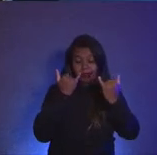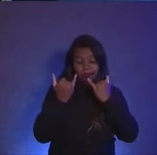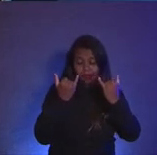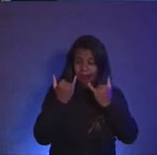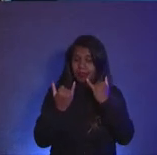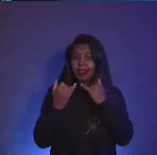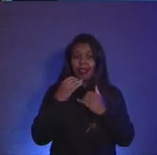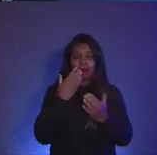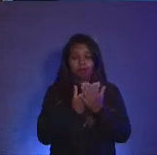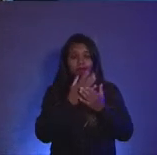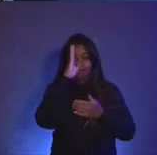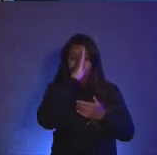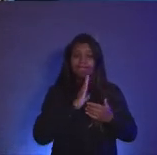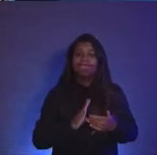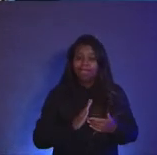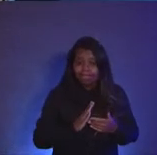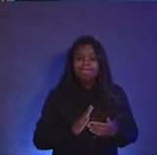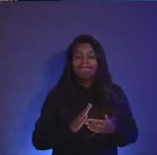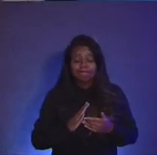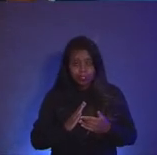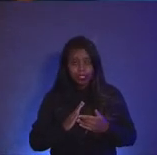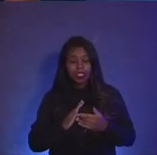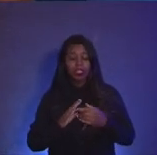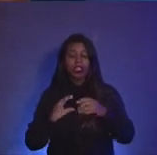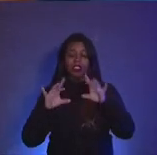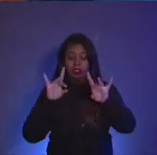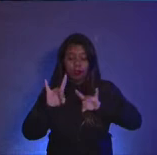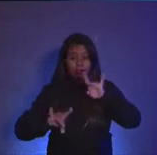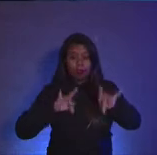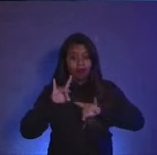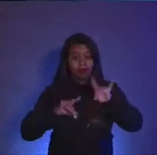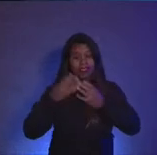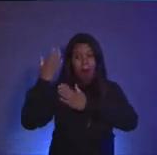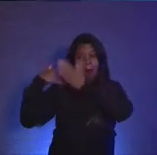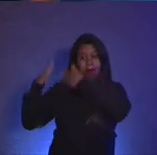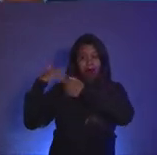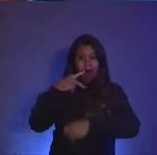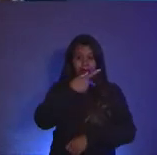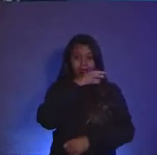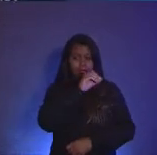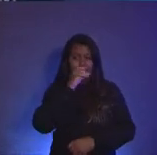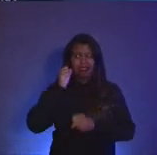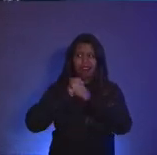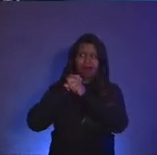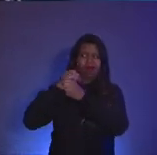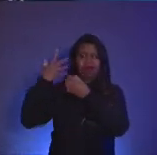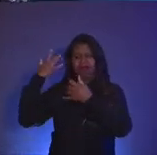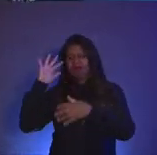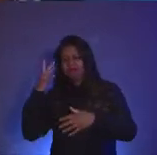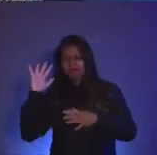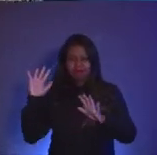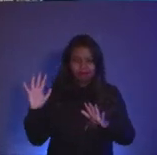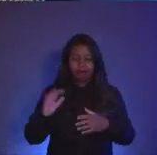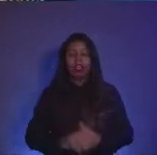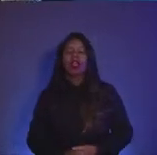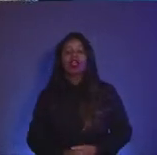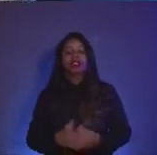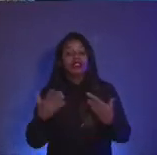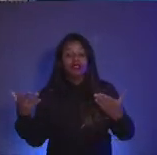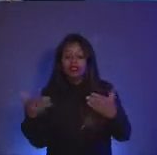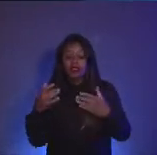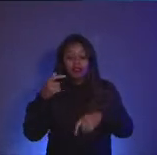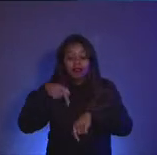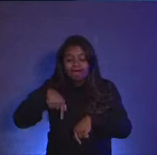fazendo uma oficina gratuita como bolsista lá em 2000 e alguma coisa. E hoje estou aqui. Então, isso pode mudar a vida